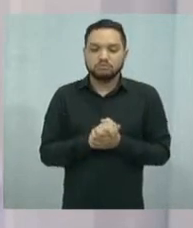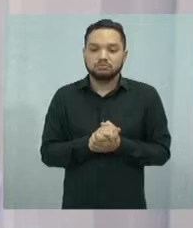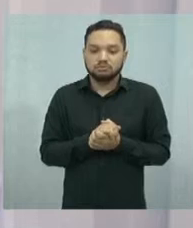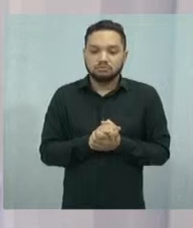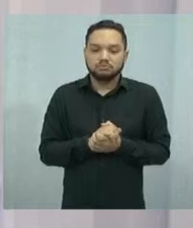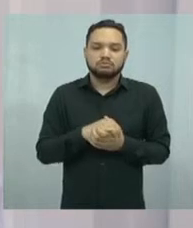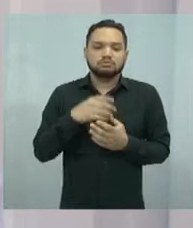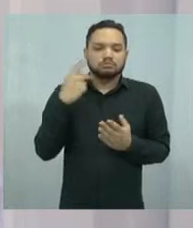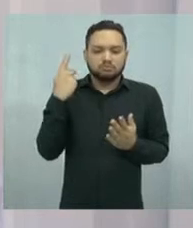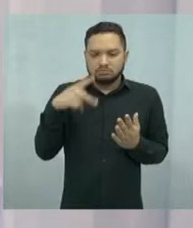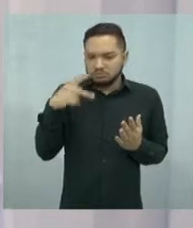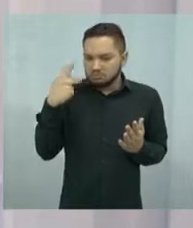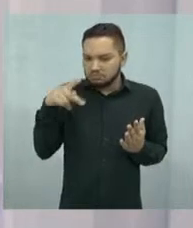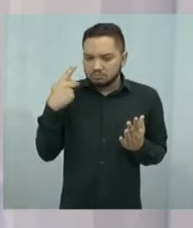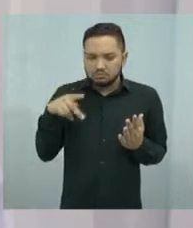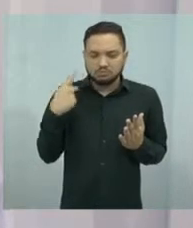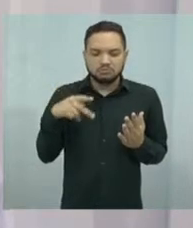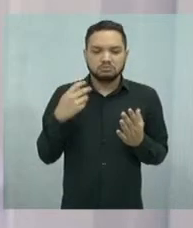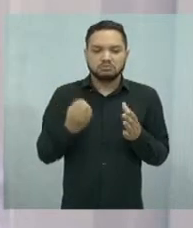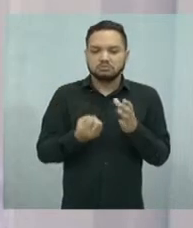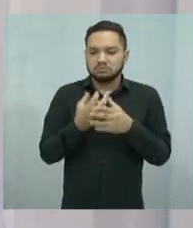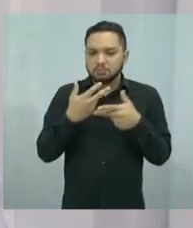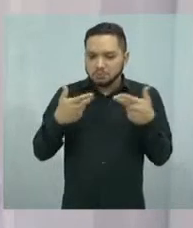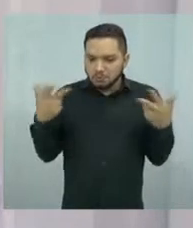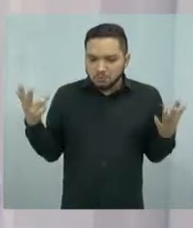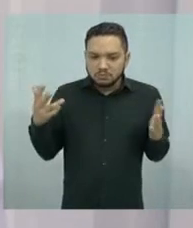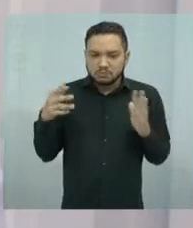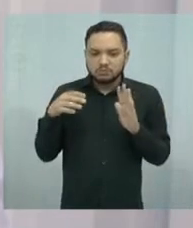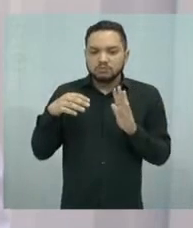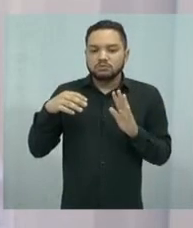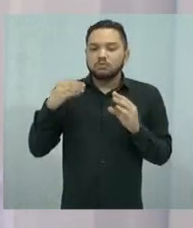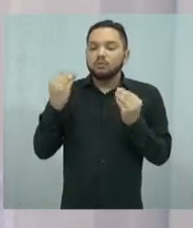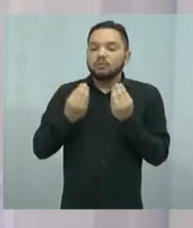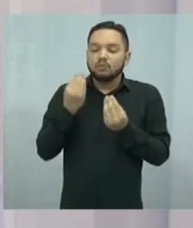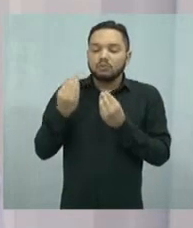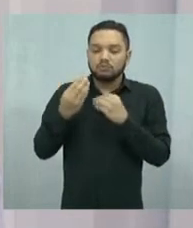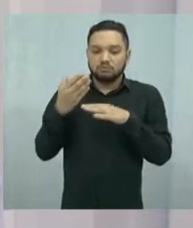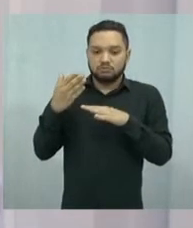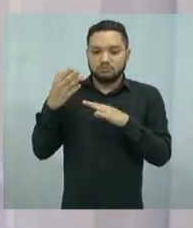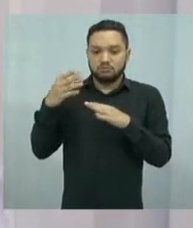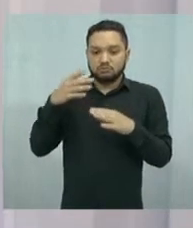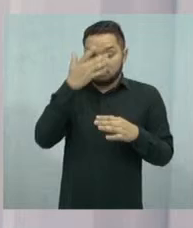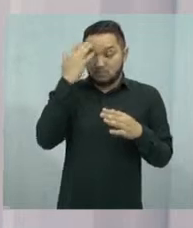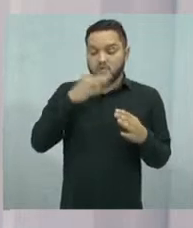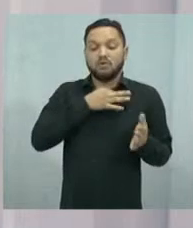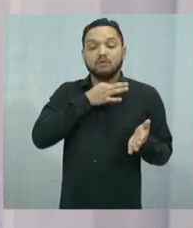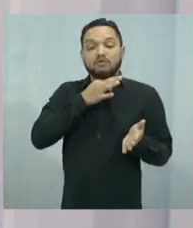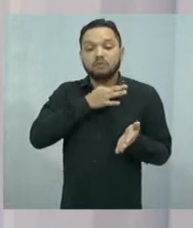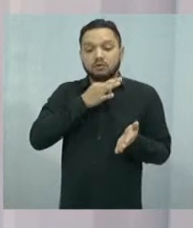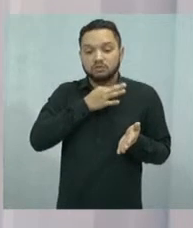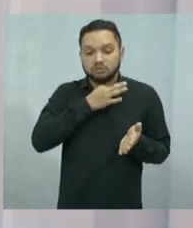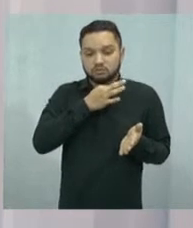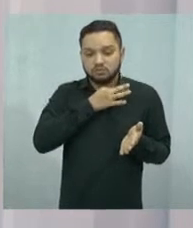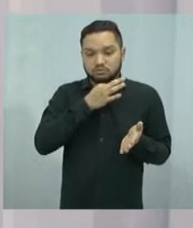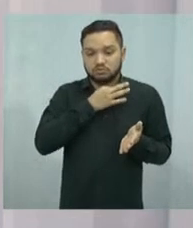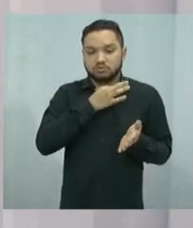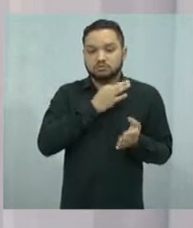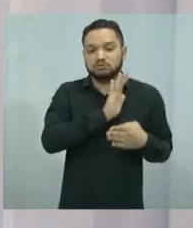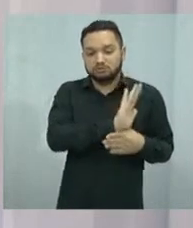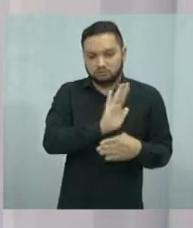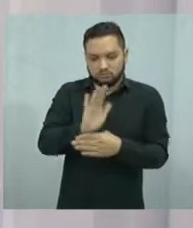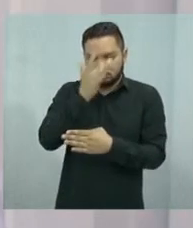e princípios que garantissem a atuação direta e plena dos voluntários no cenário dos conflitos